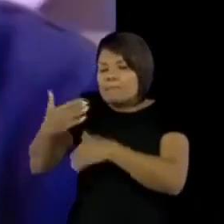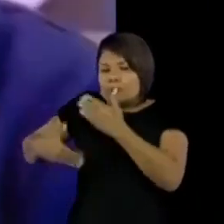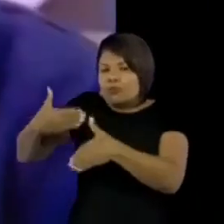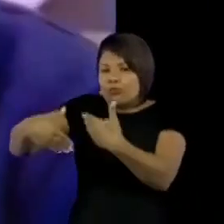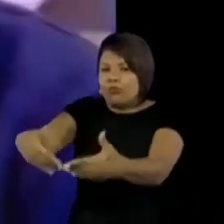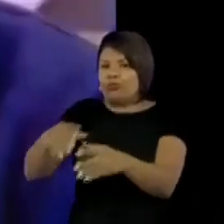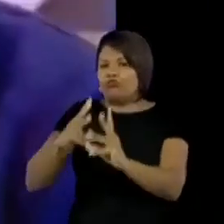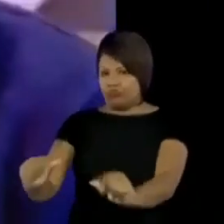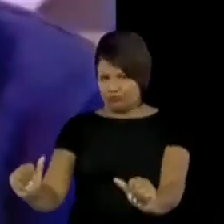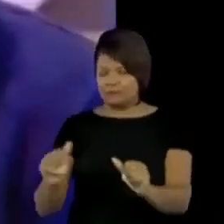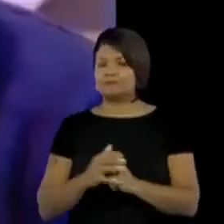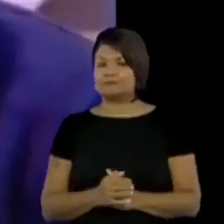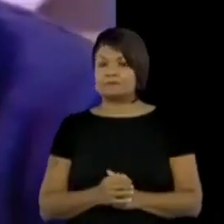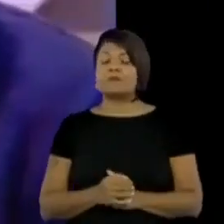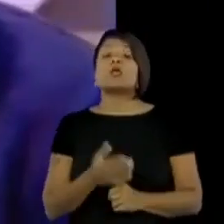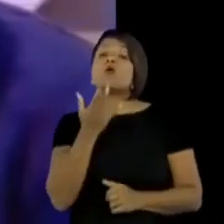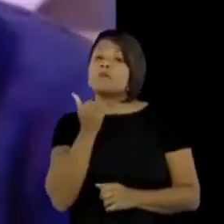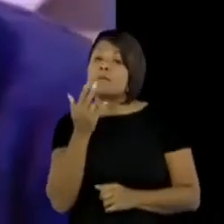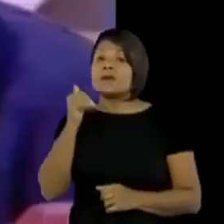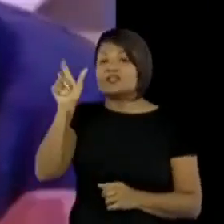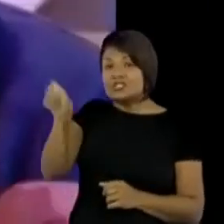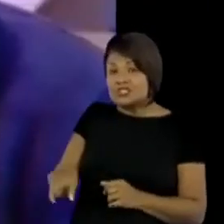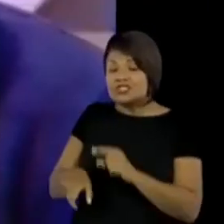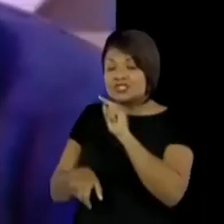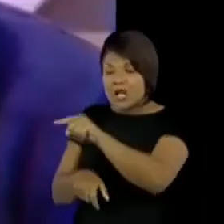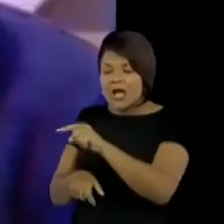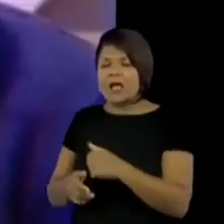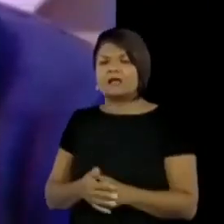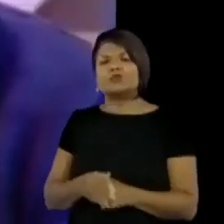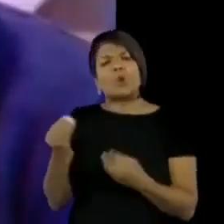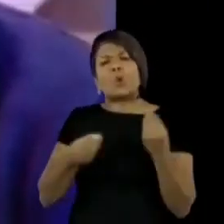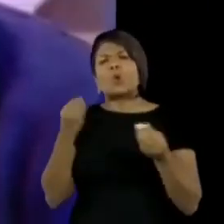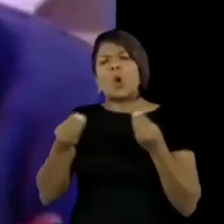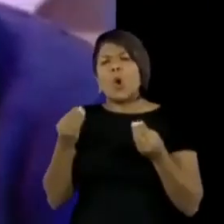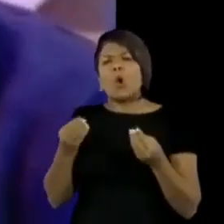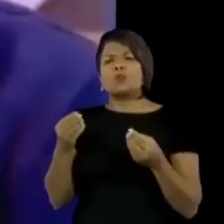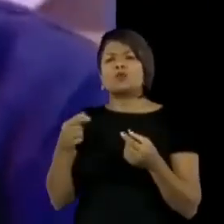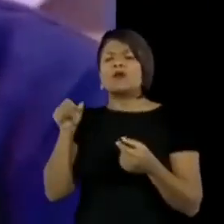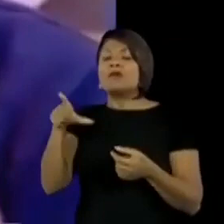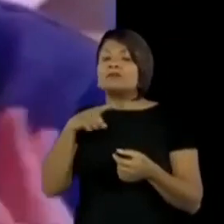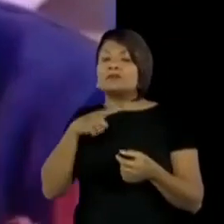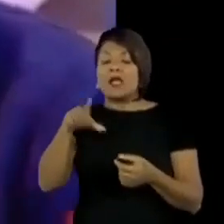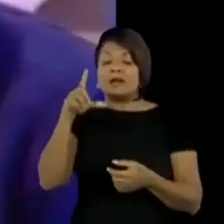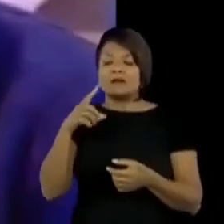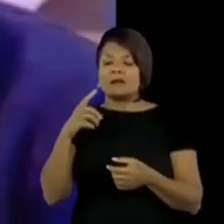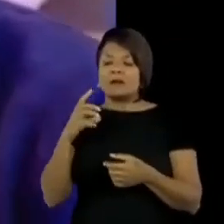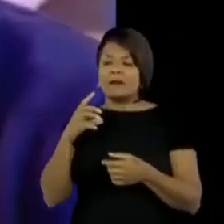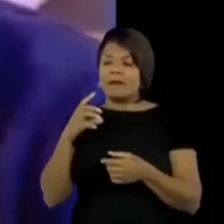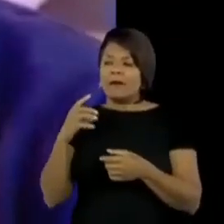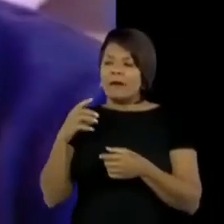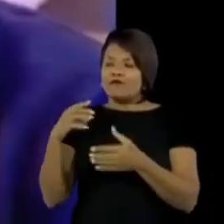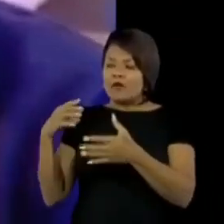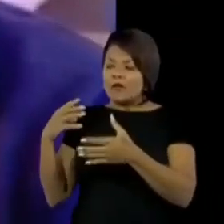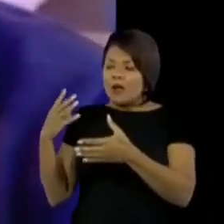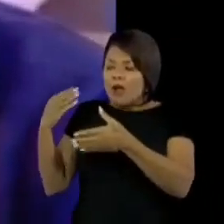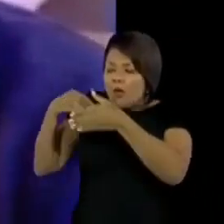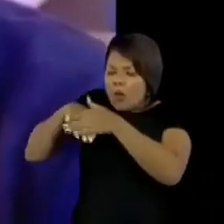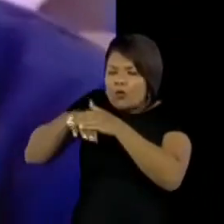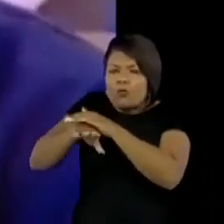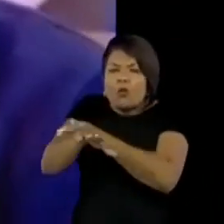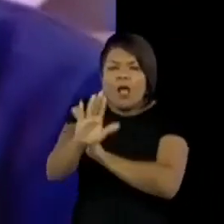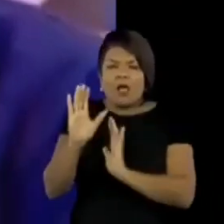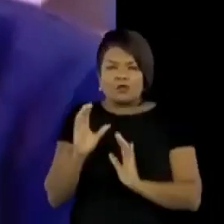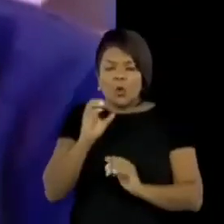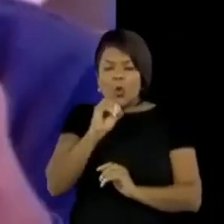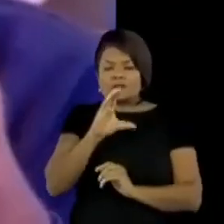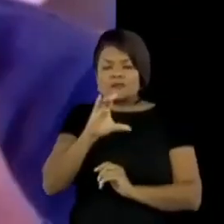O Machado de Assis se vale dos recursos literários acumulados na tradição do Ocidente. Ele se vale de